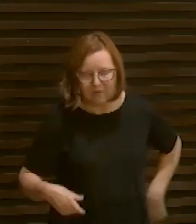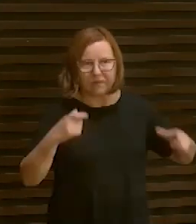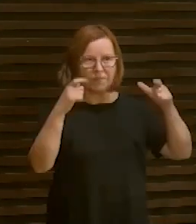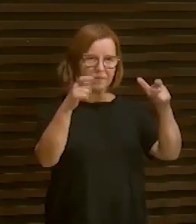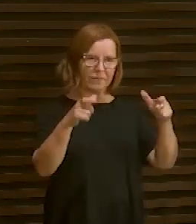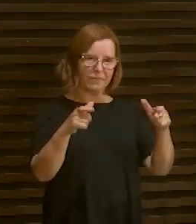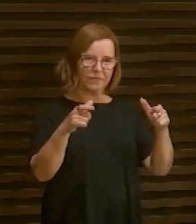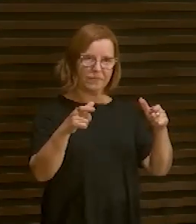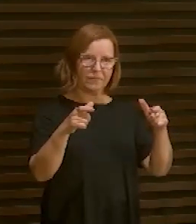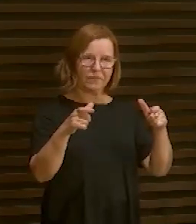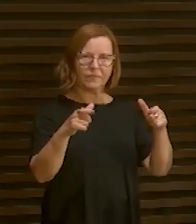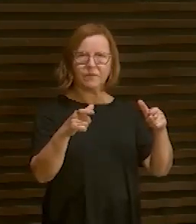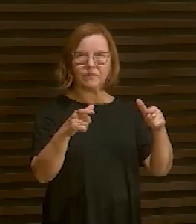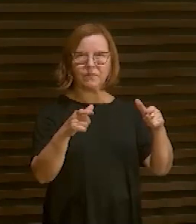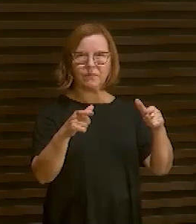coroaste, e o